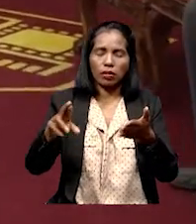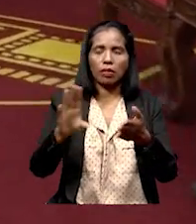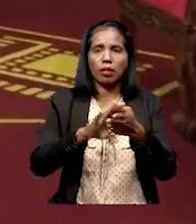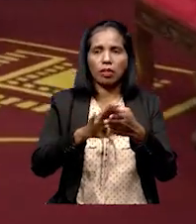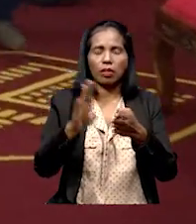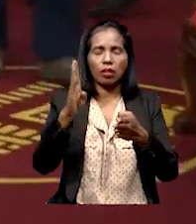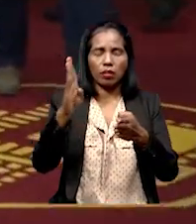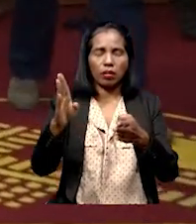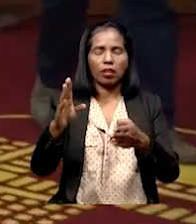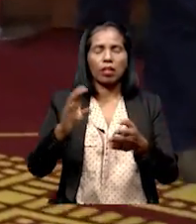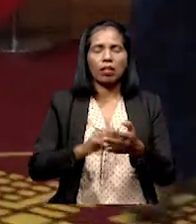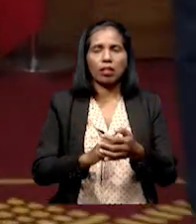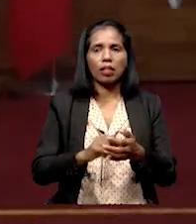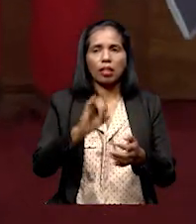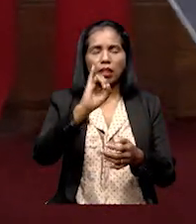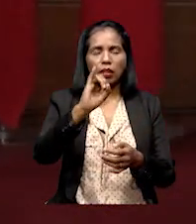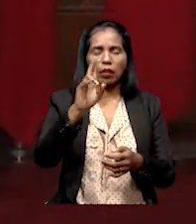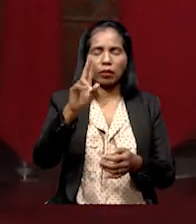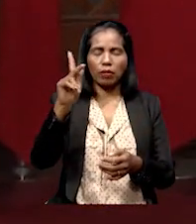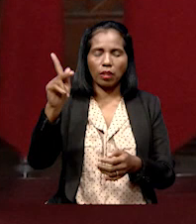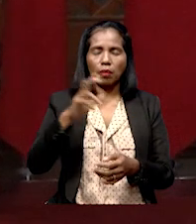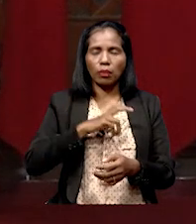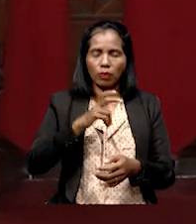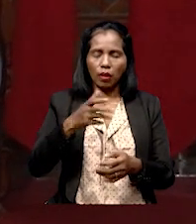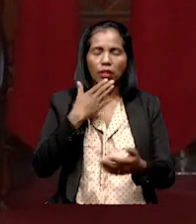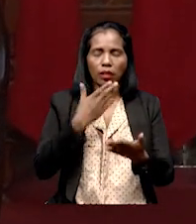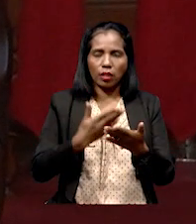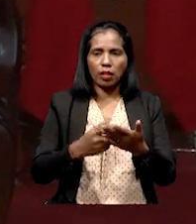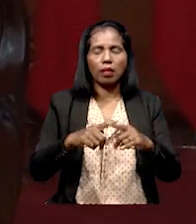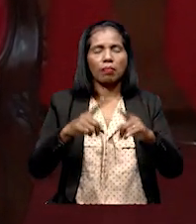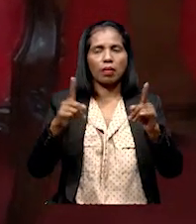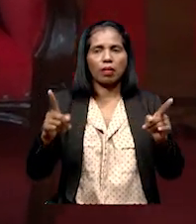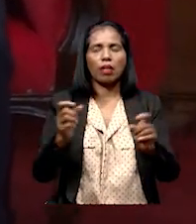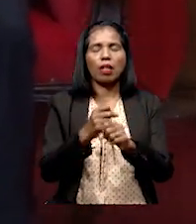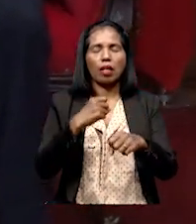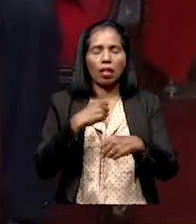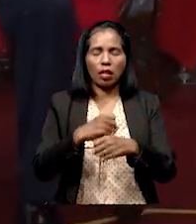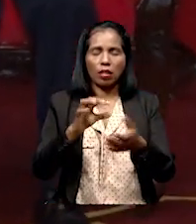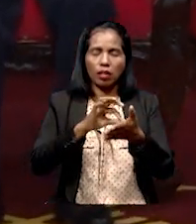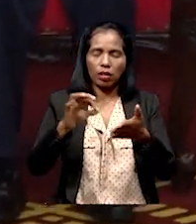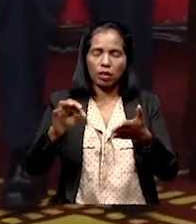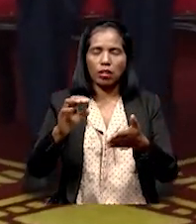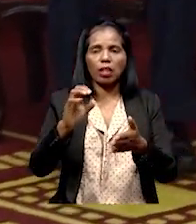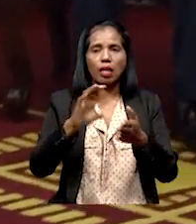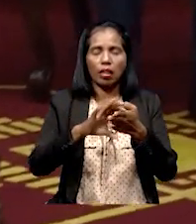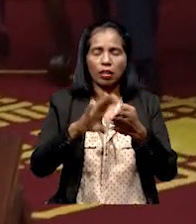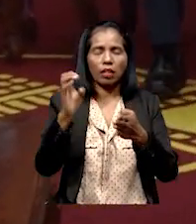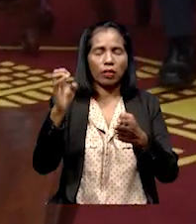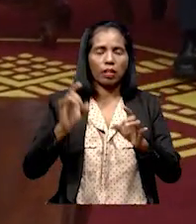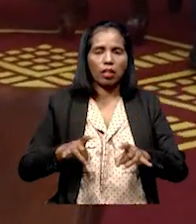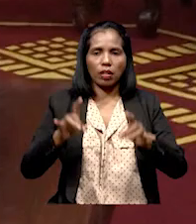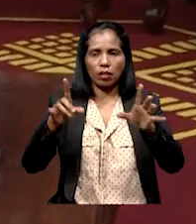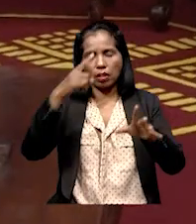Inglaterra, no Portugal, lá o Rodiac, mas bestai, o CNE, lá consegue o recenseamento eleitoral e a Austrália